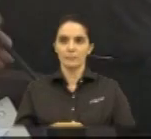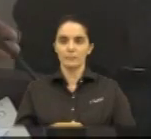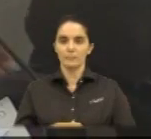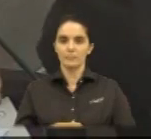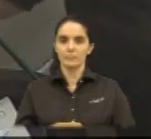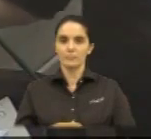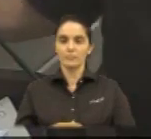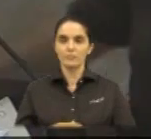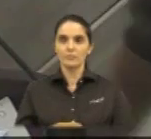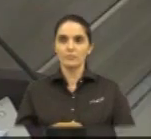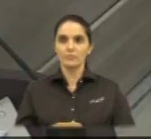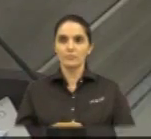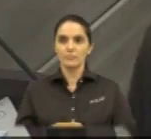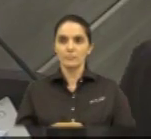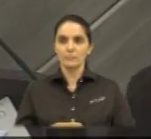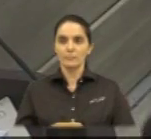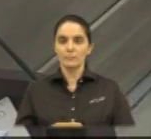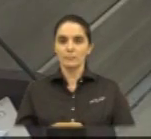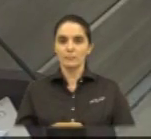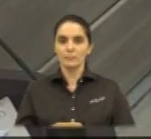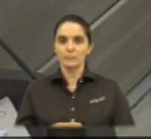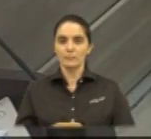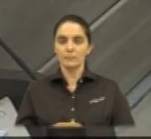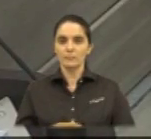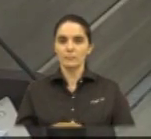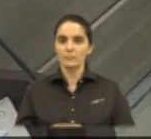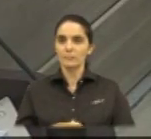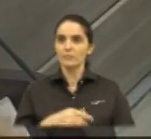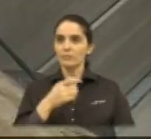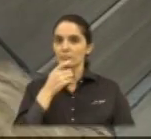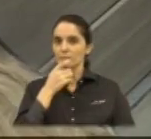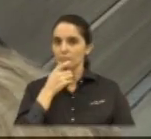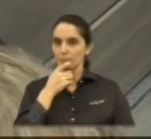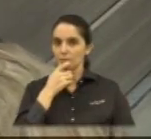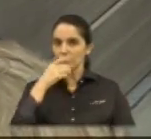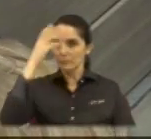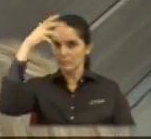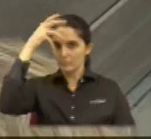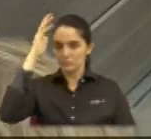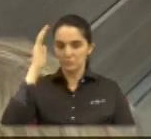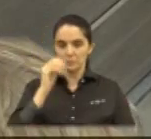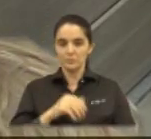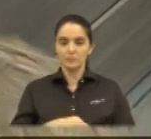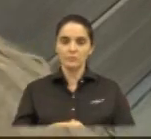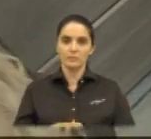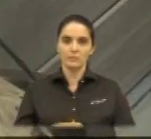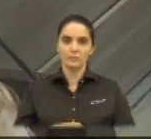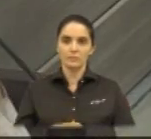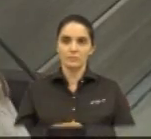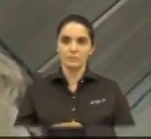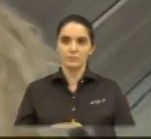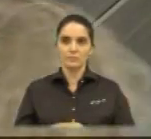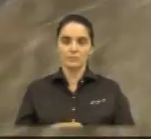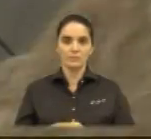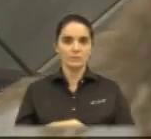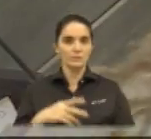vereadoras na presença da Érica e os vereadores na presença do Aloísio,